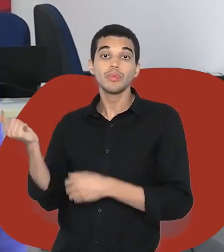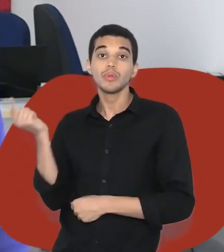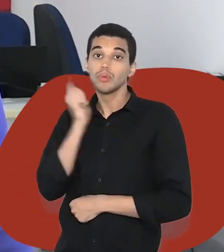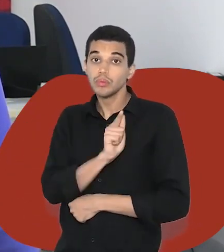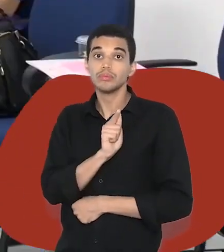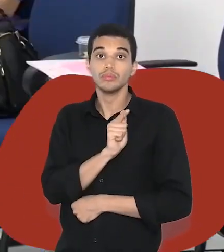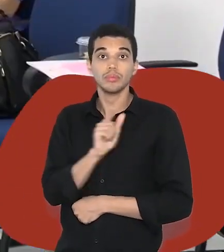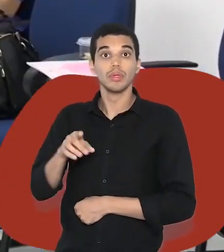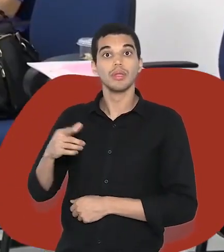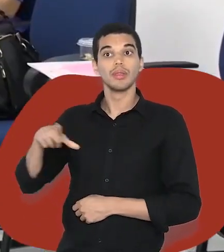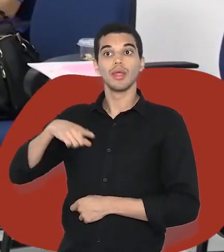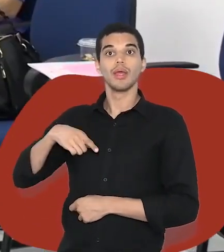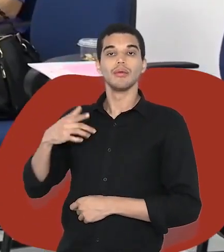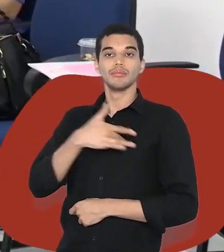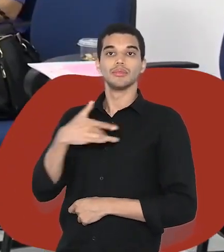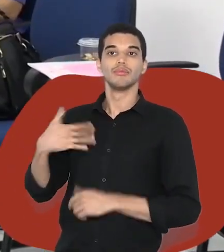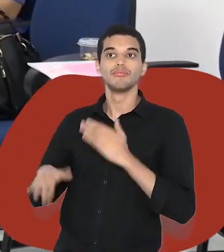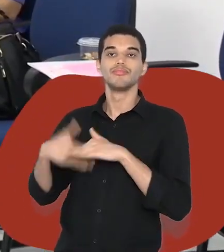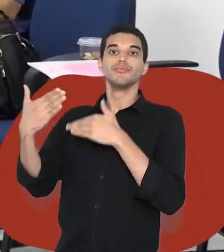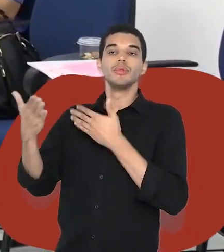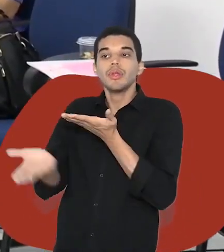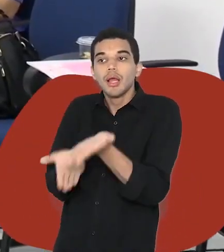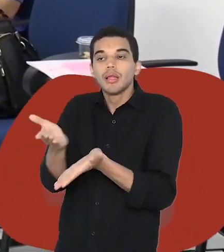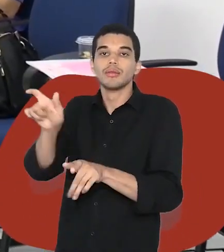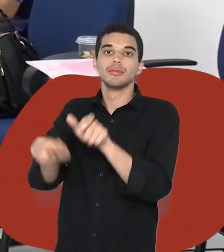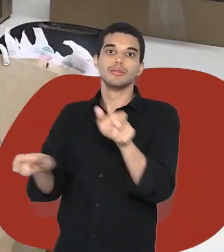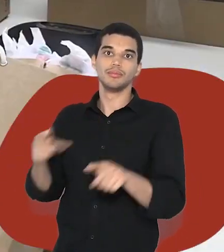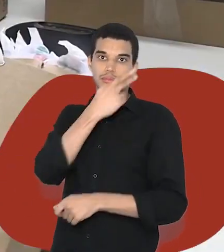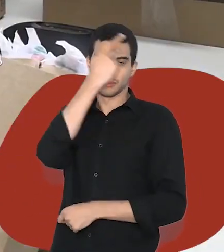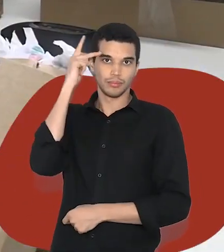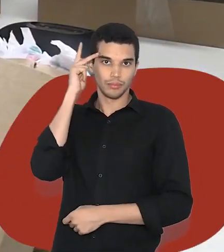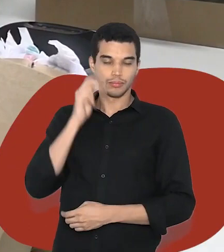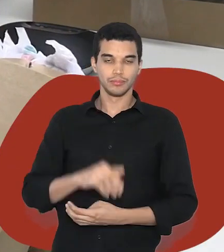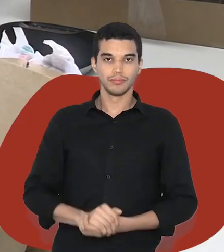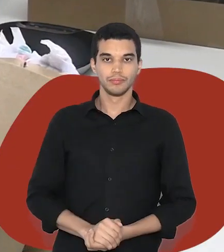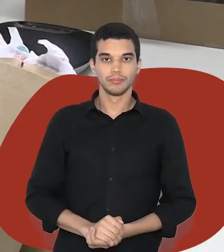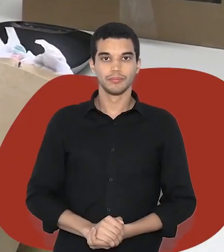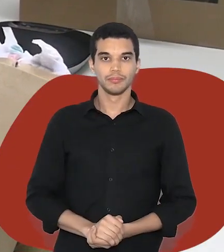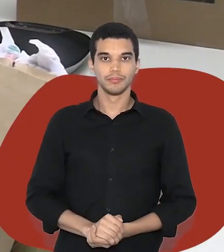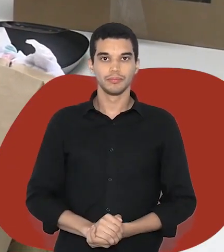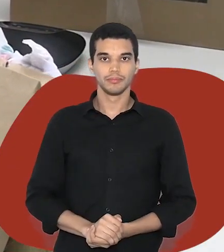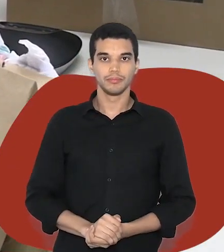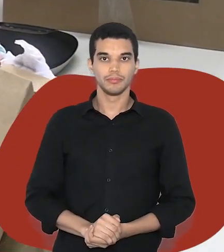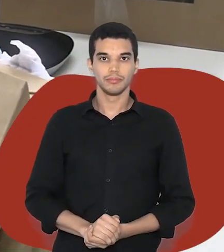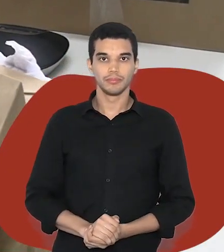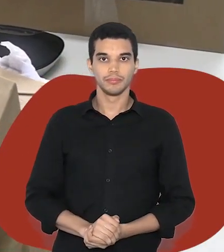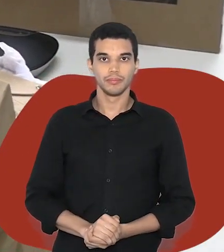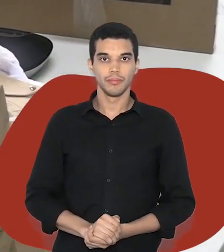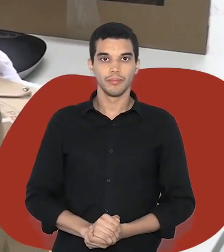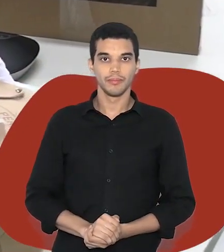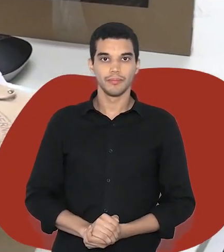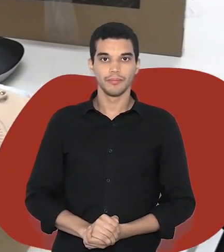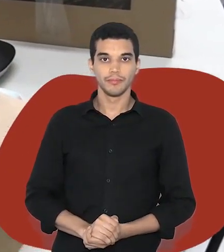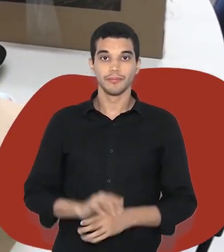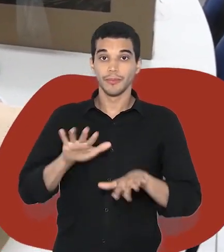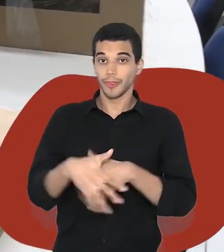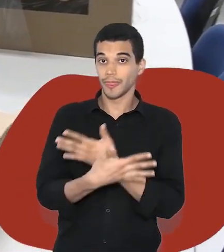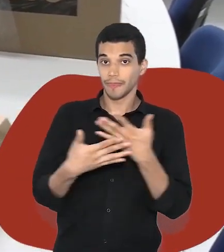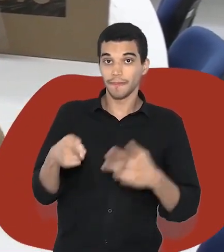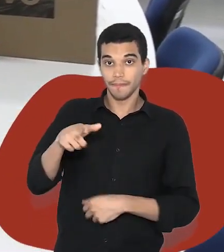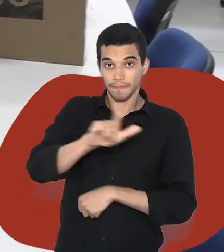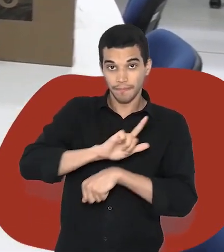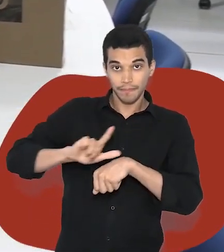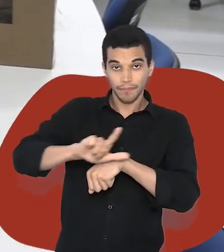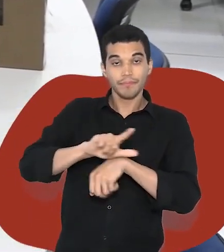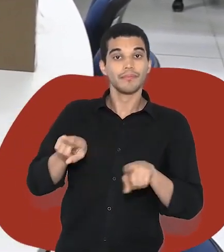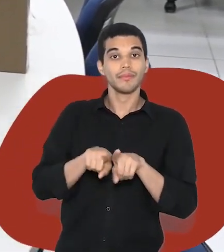efetivamente funcione. E aí a população seja devidamente atendida. Ainda durante a passagem do Agenda Compartilhada por Limoeiro,